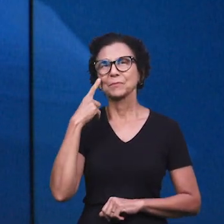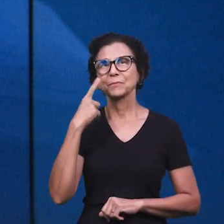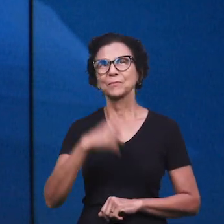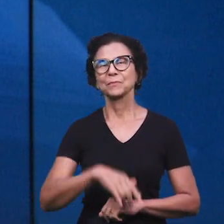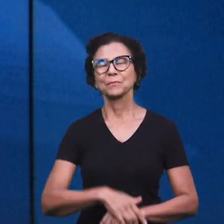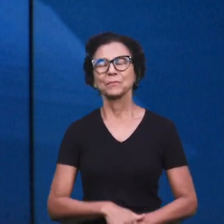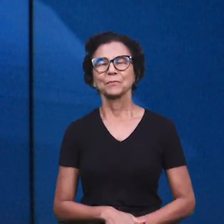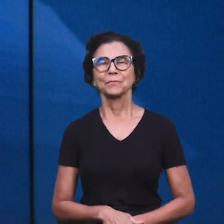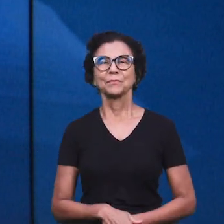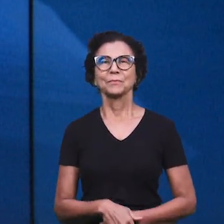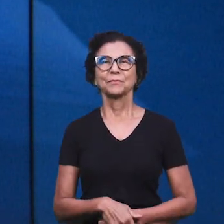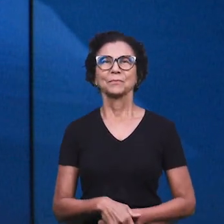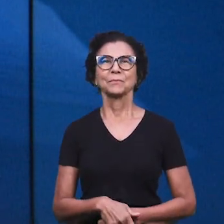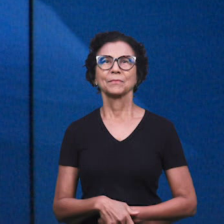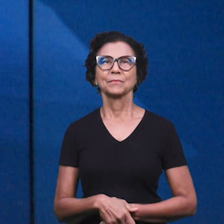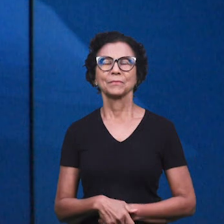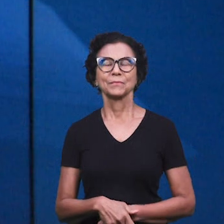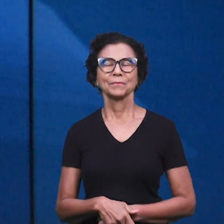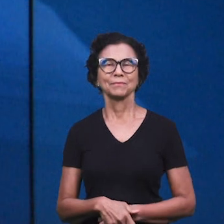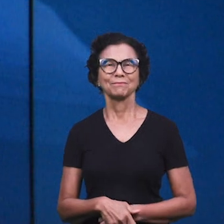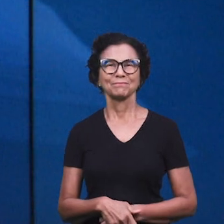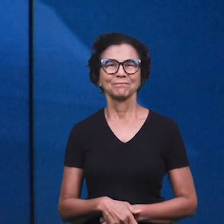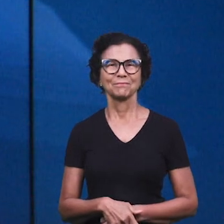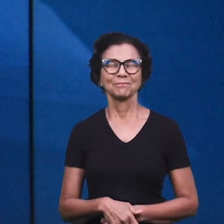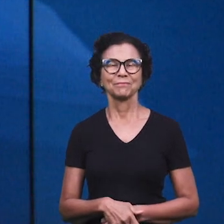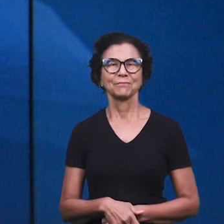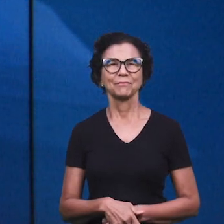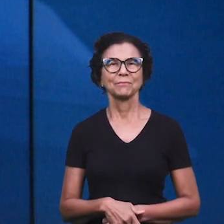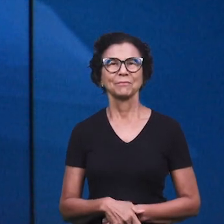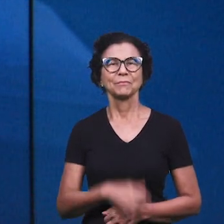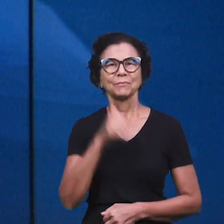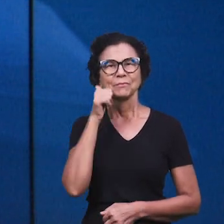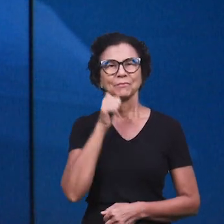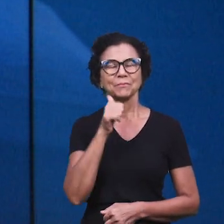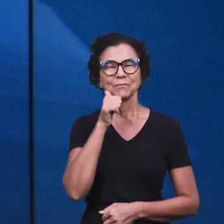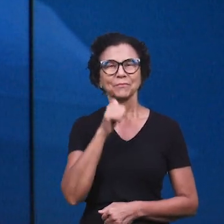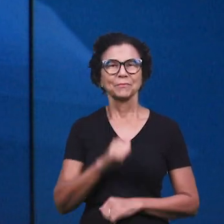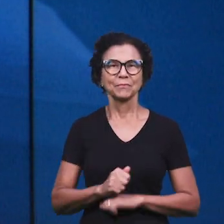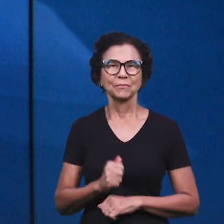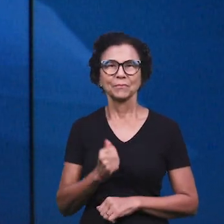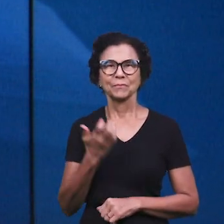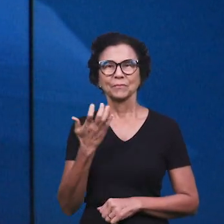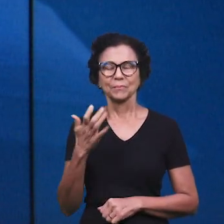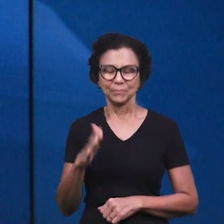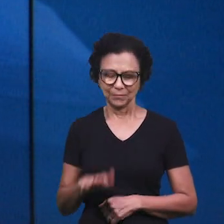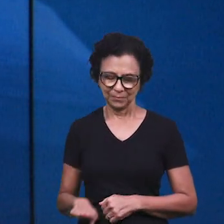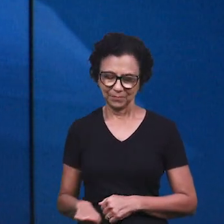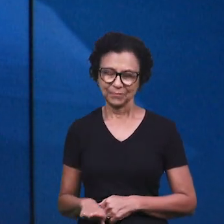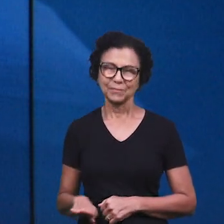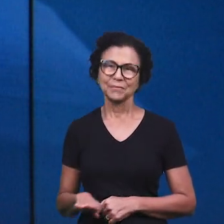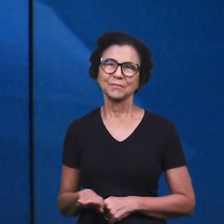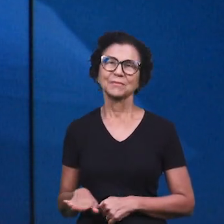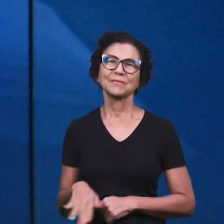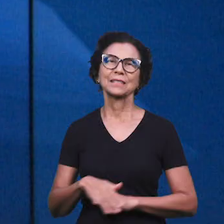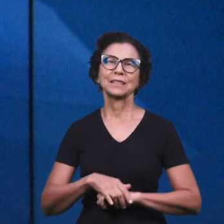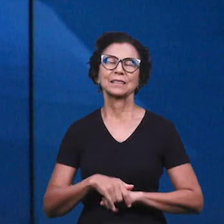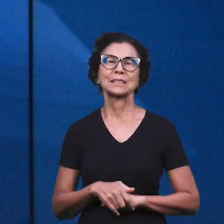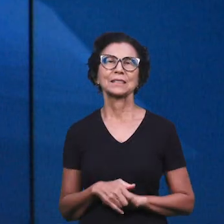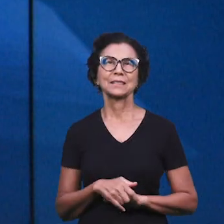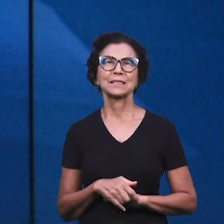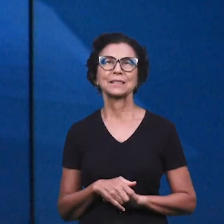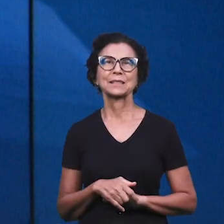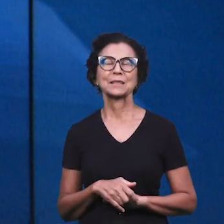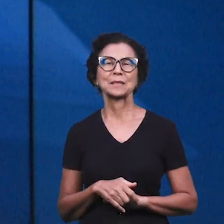da igreja, lá de Ciudad del Este, que é a cidade fronteiriça lá com Foz do Iguaçu, né, no estado